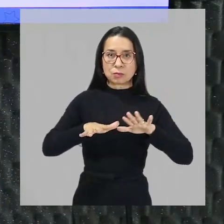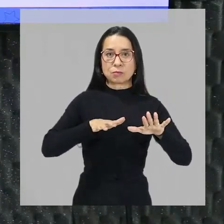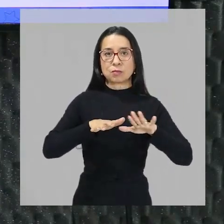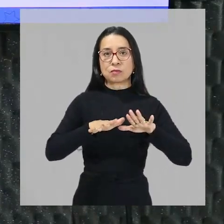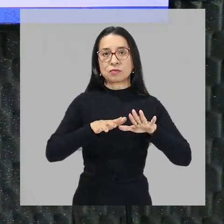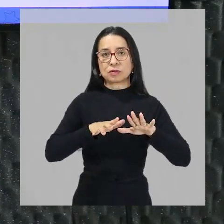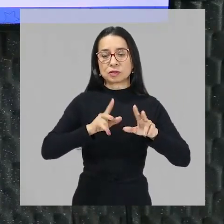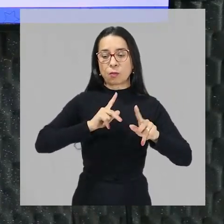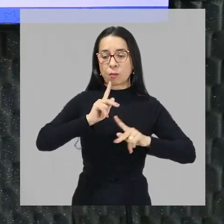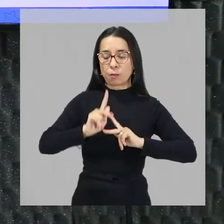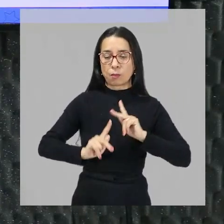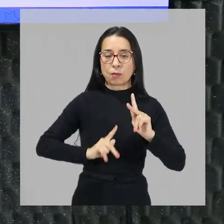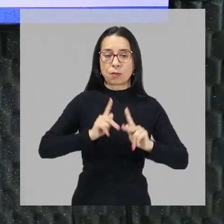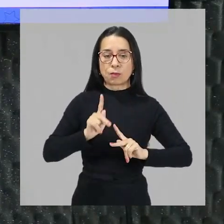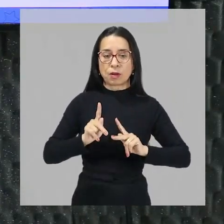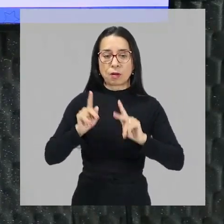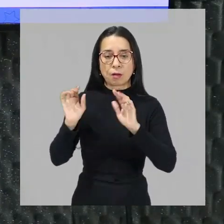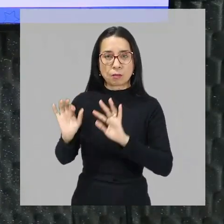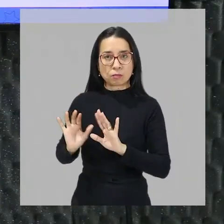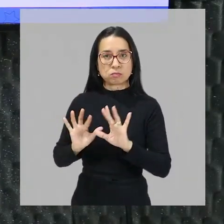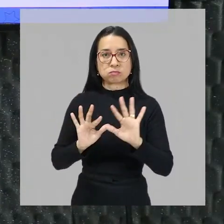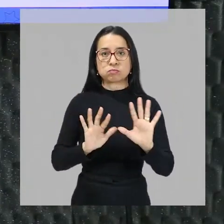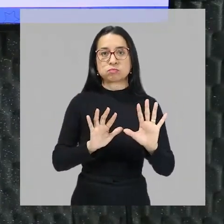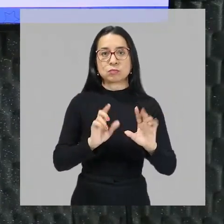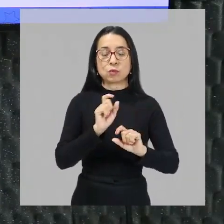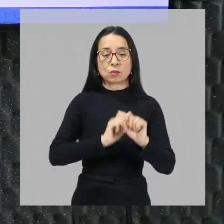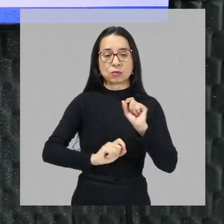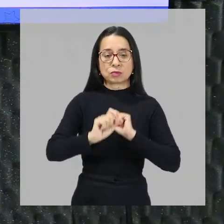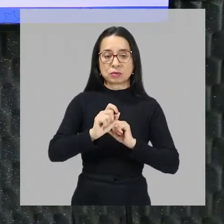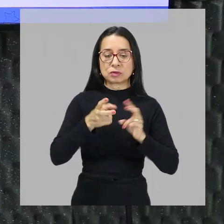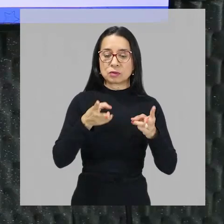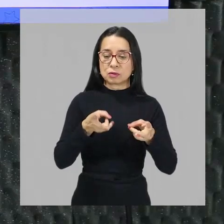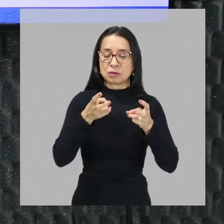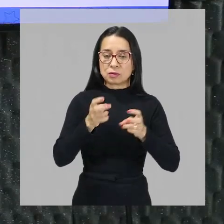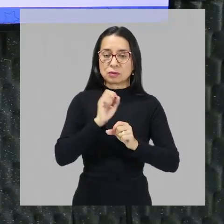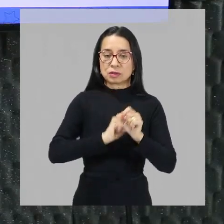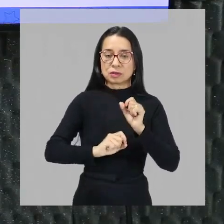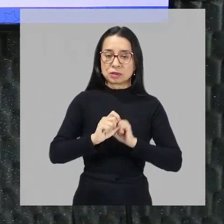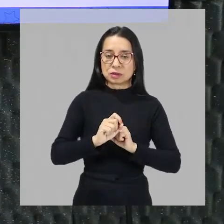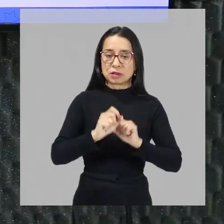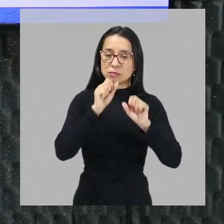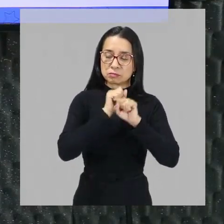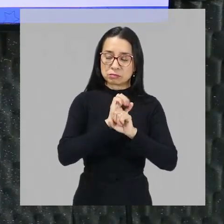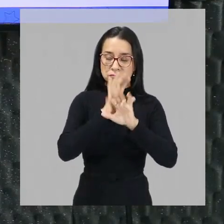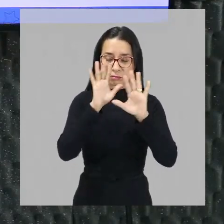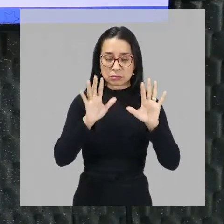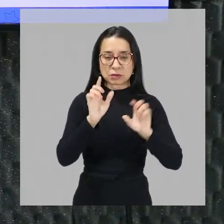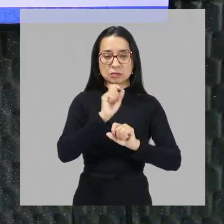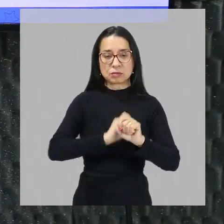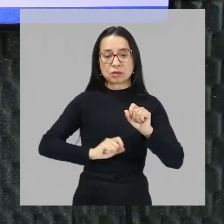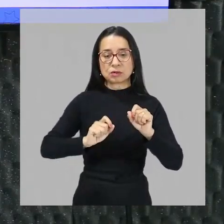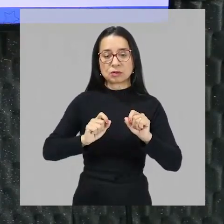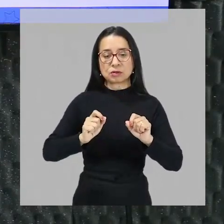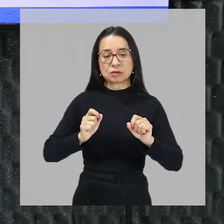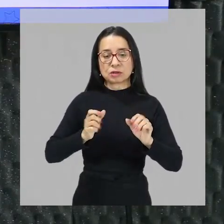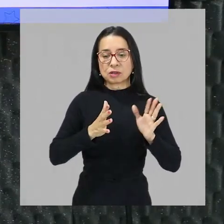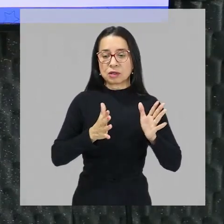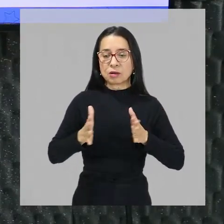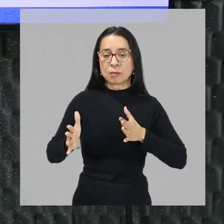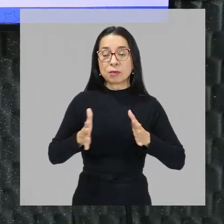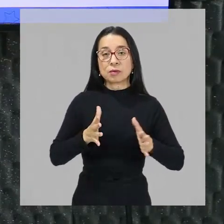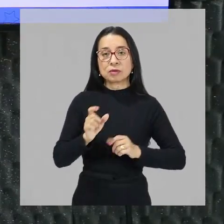mobilização popular. É o que vai se observar com bastante clareza nesse momento